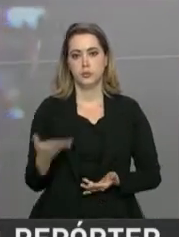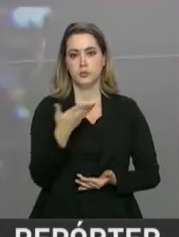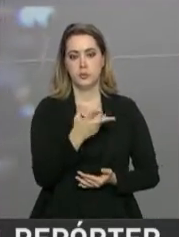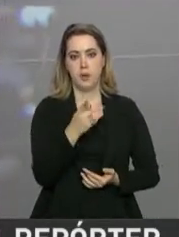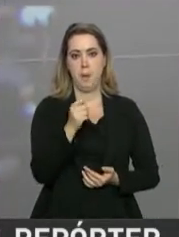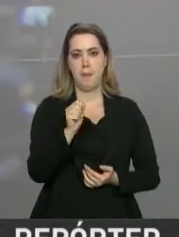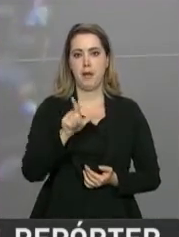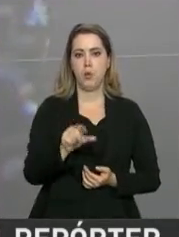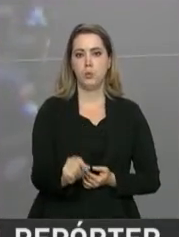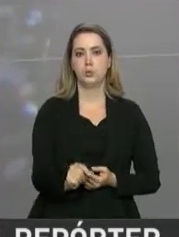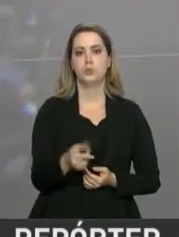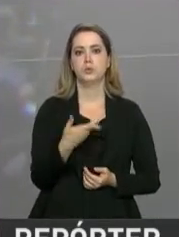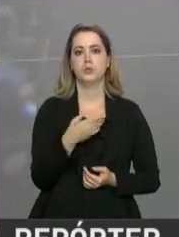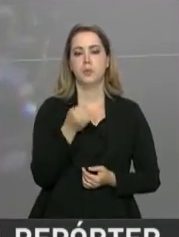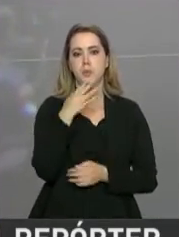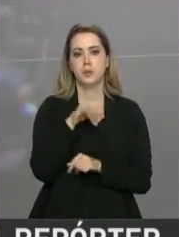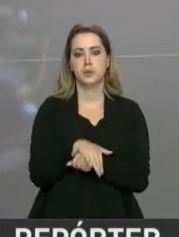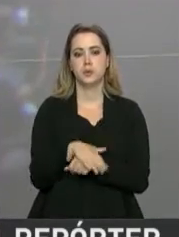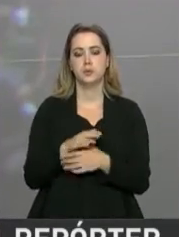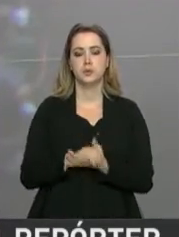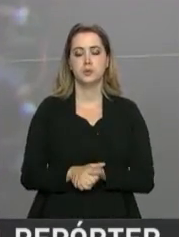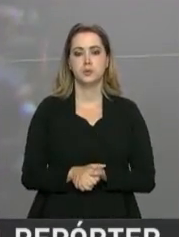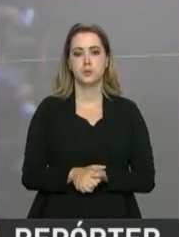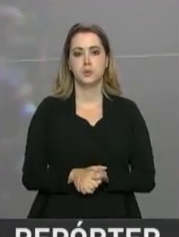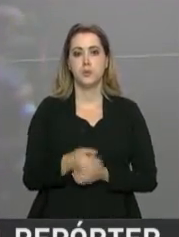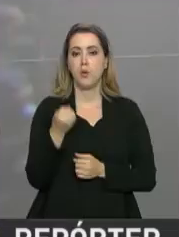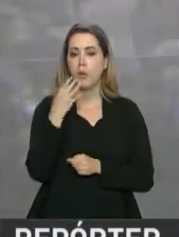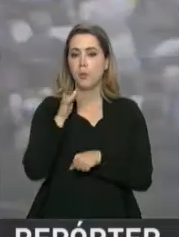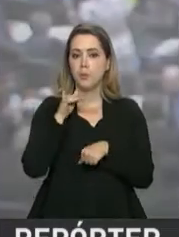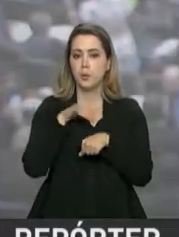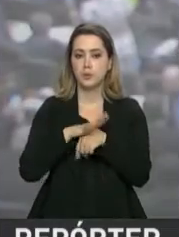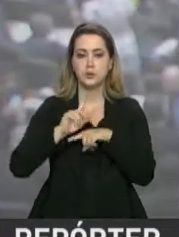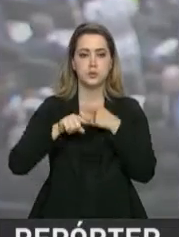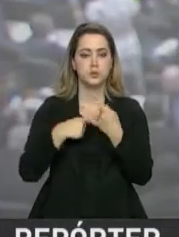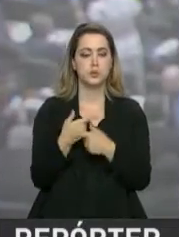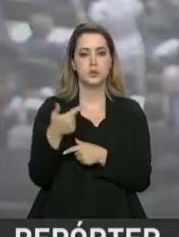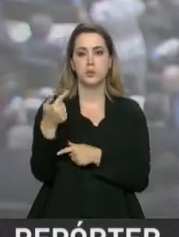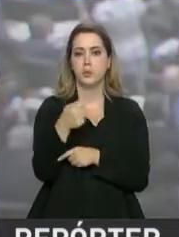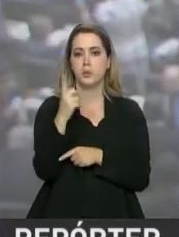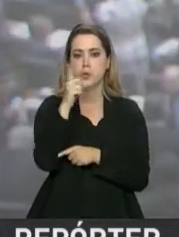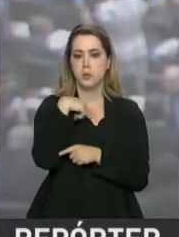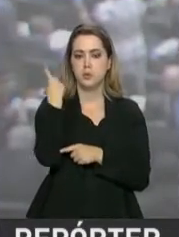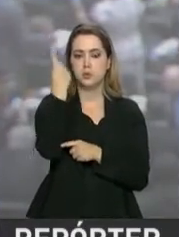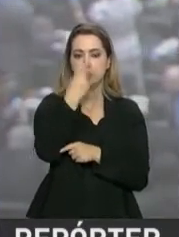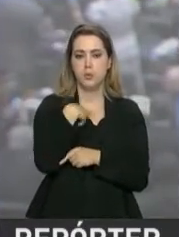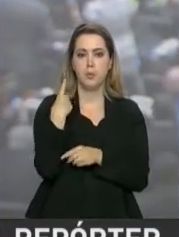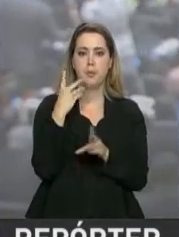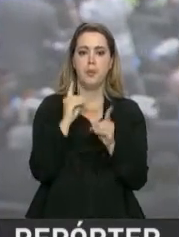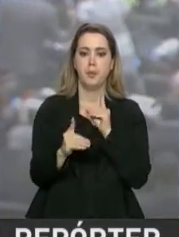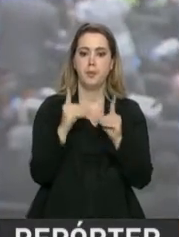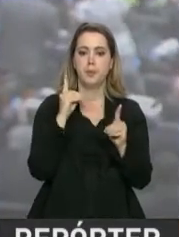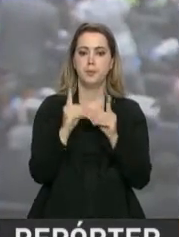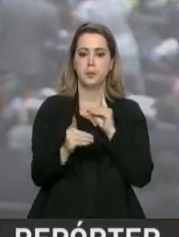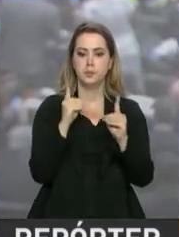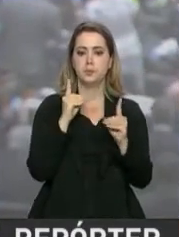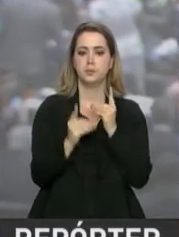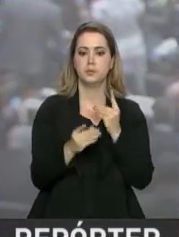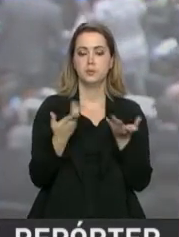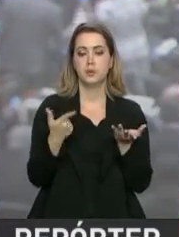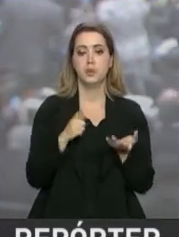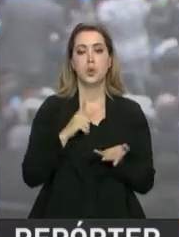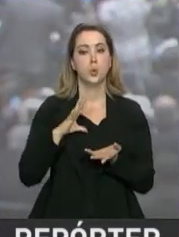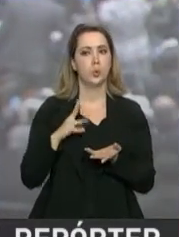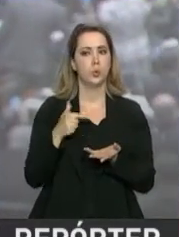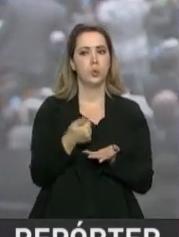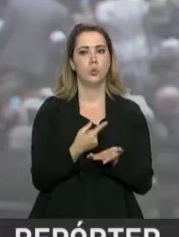comigo e traz as informações. Paulo, boa noite. Boa noite, Zé Luiz. Depois de mais de 7 horas de discussão aqui no plenário Ulisses Guimarães, ao que